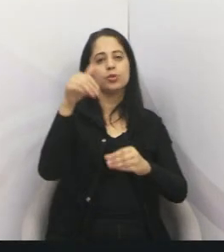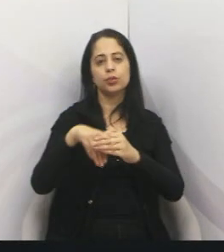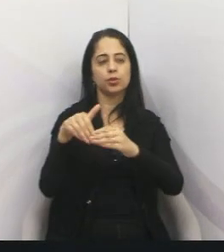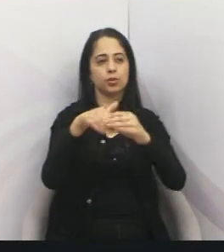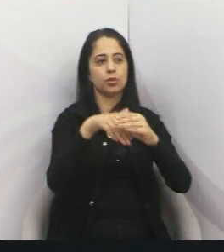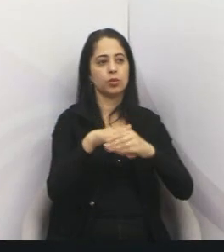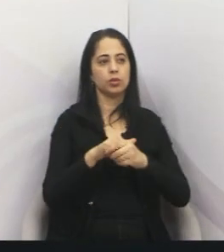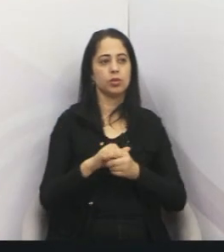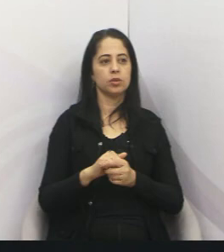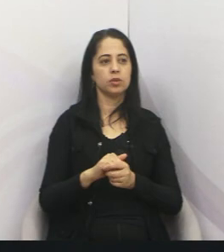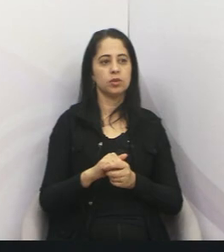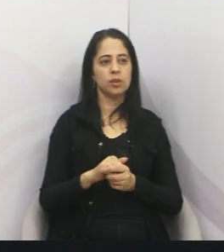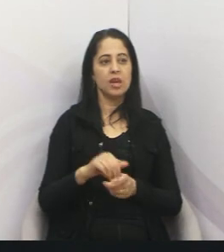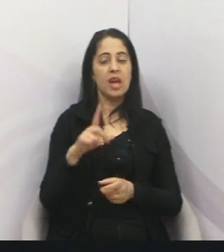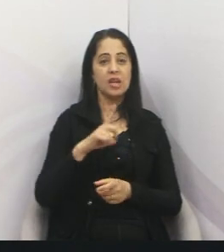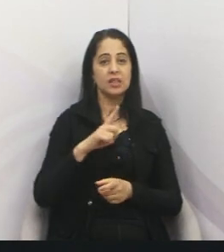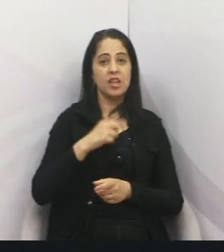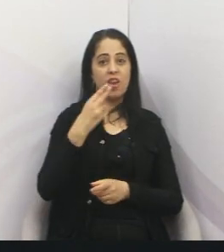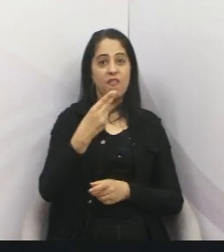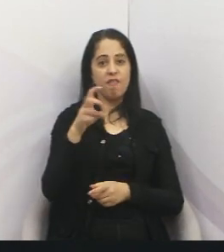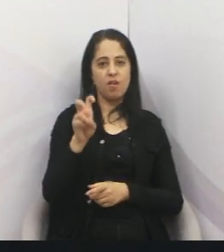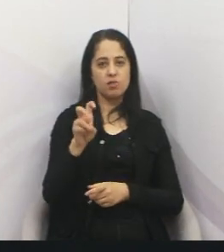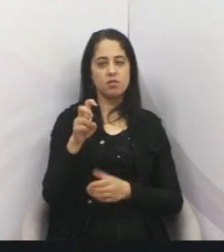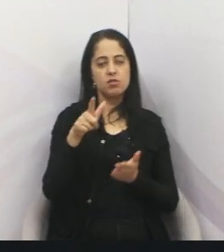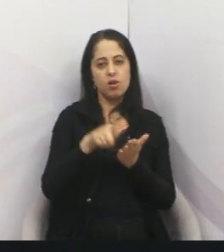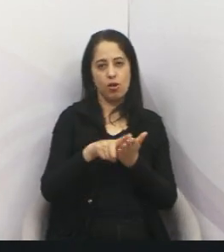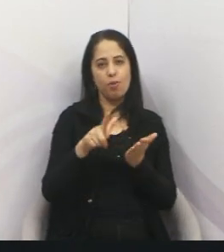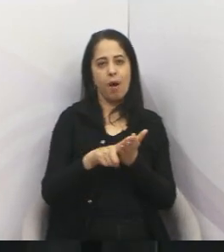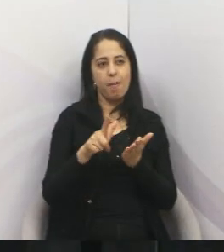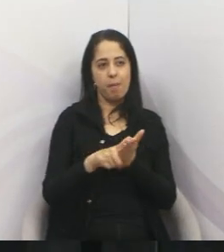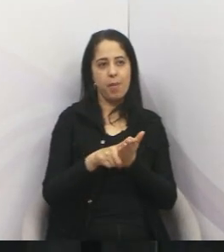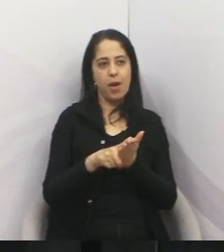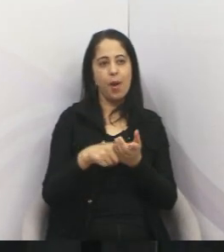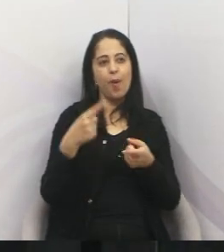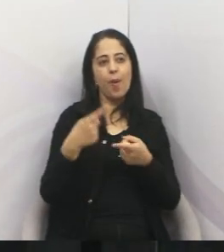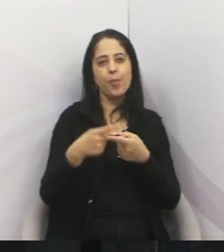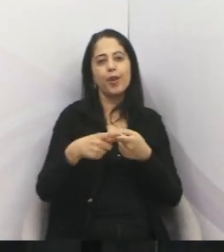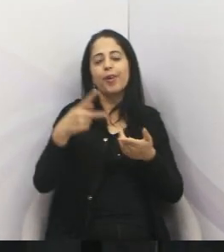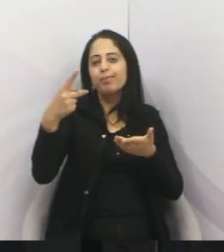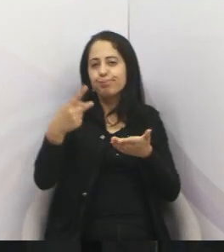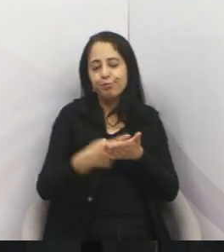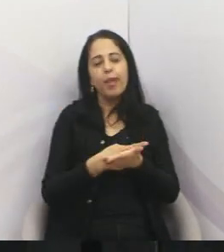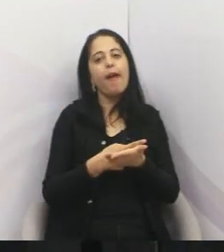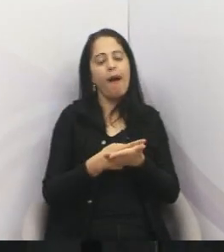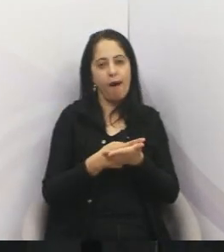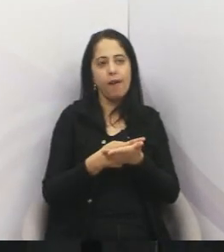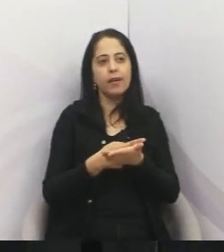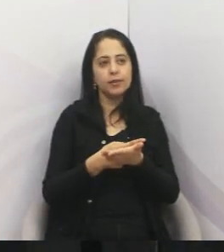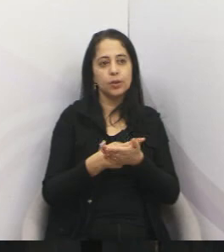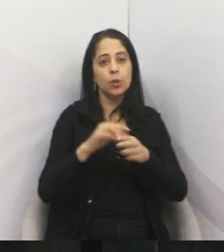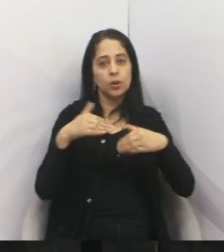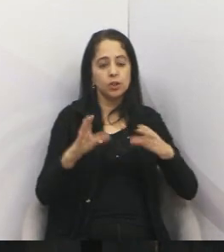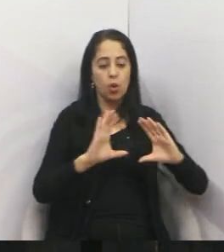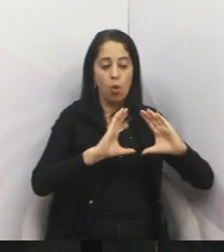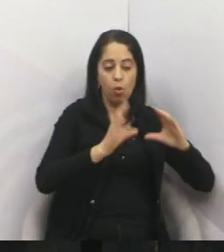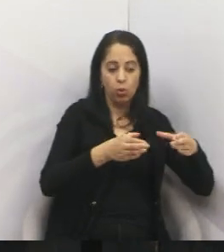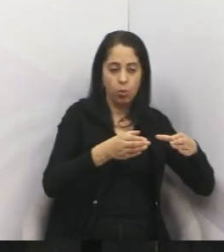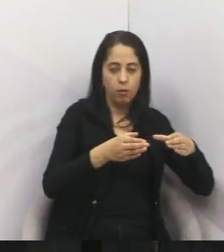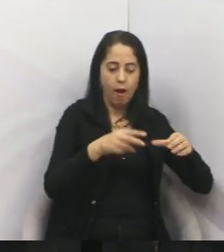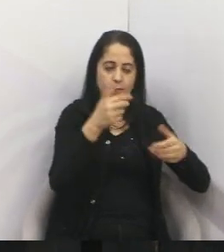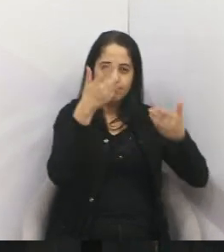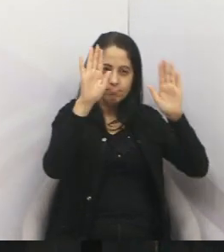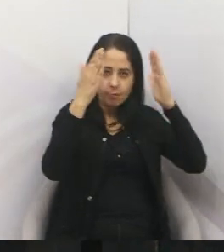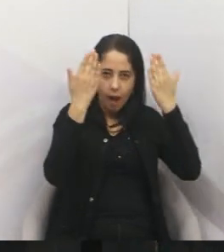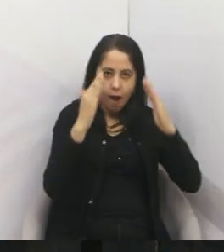25 cédulas que são parcial ou totalmente inconclusivas. A comissão vai olhar uma a uma e